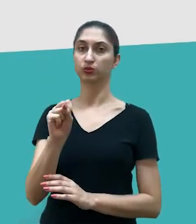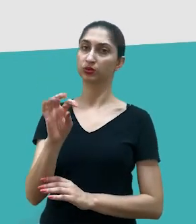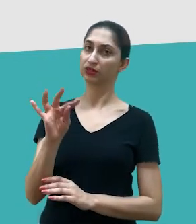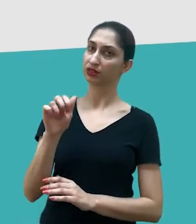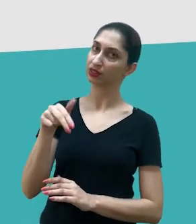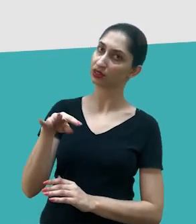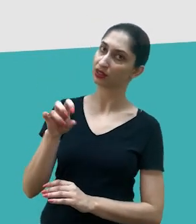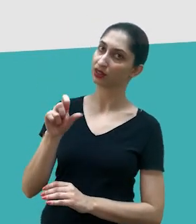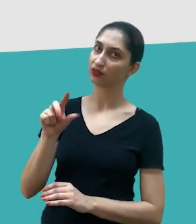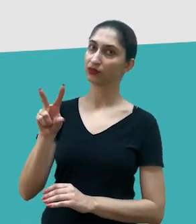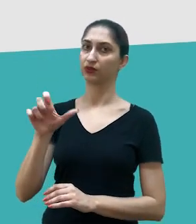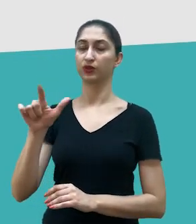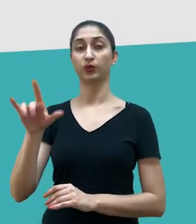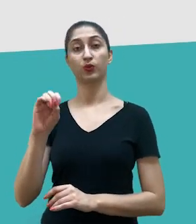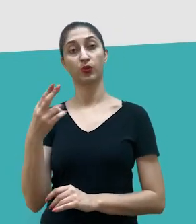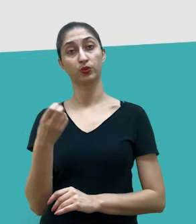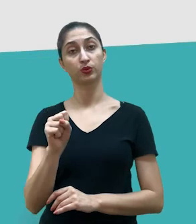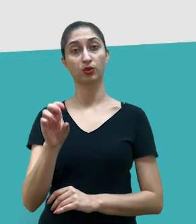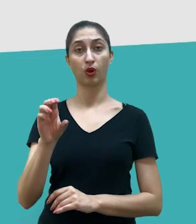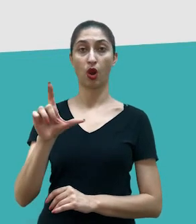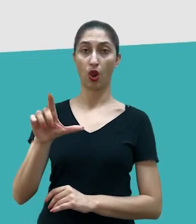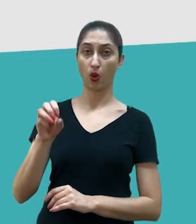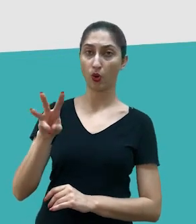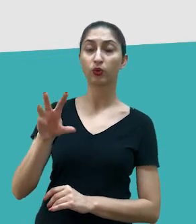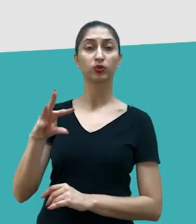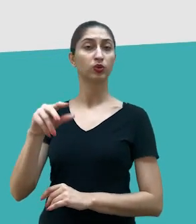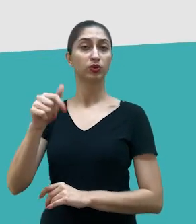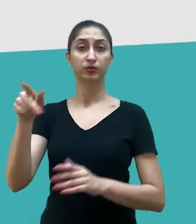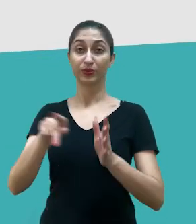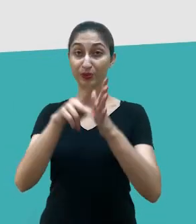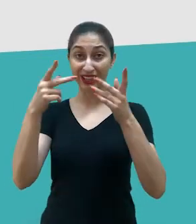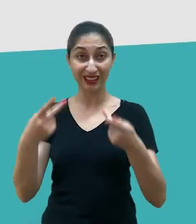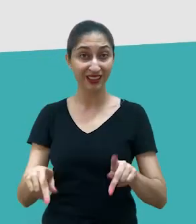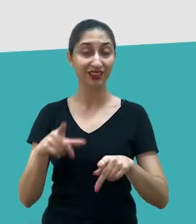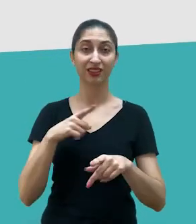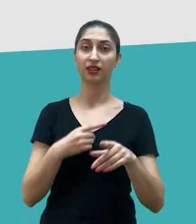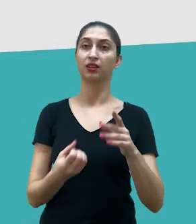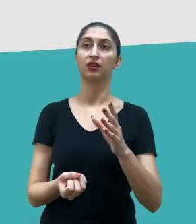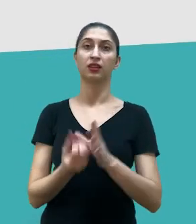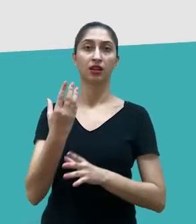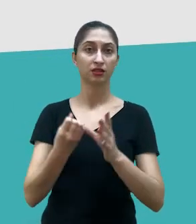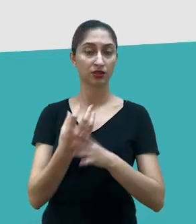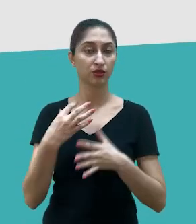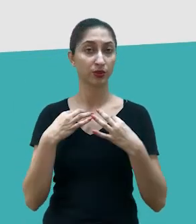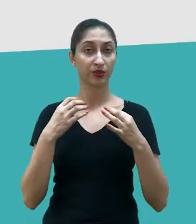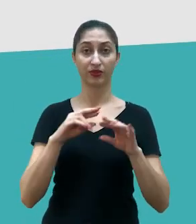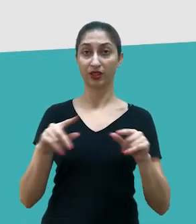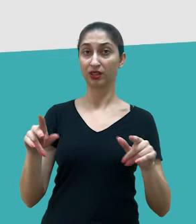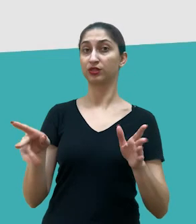são slow, e todas são de cultura local, com produção, muitas vezes, com